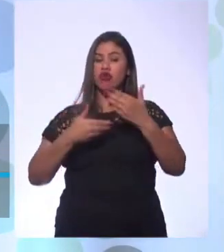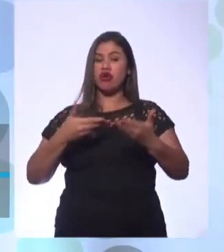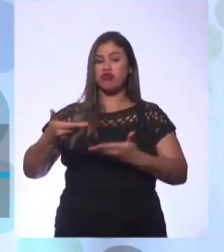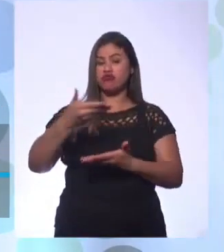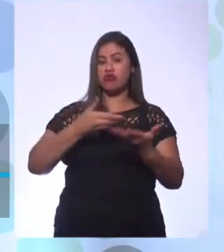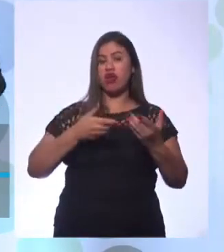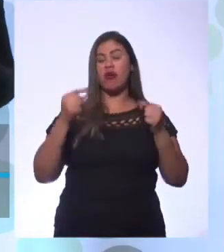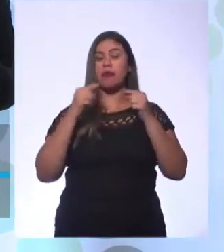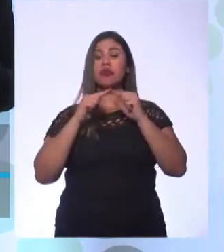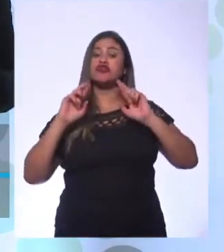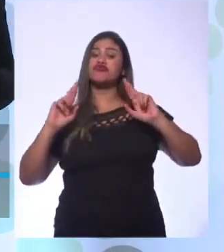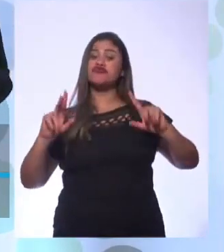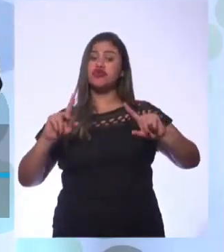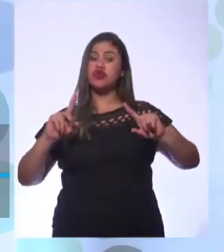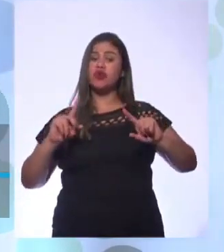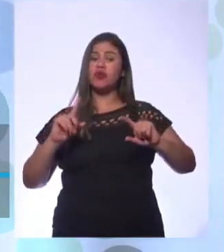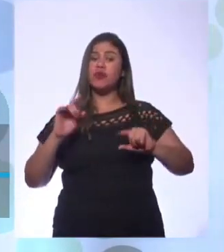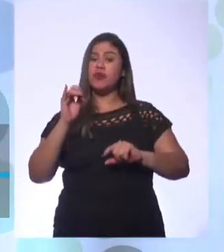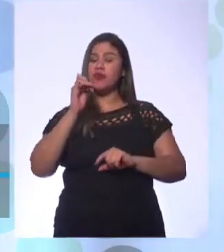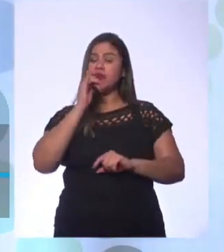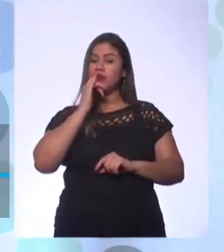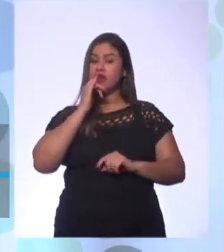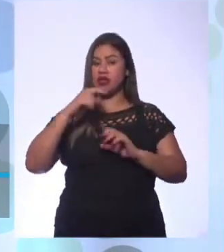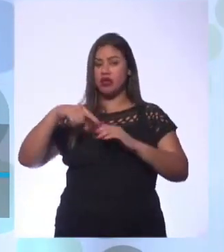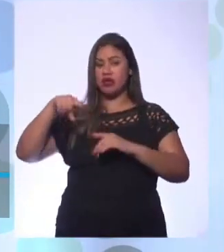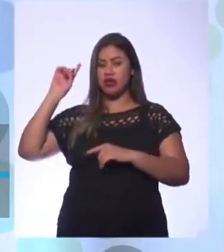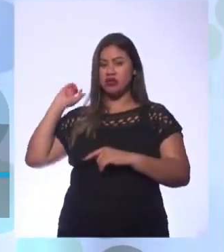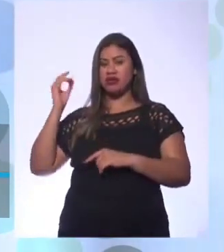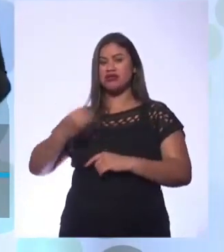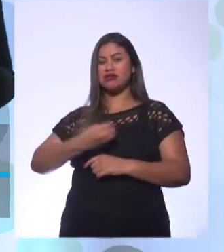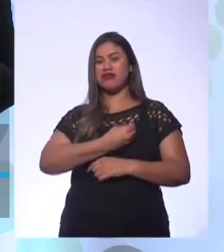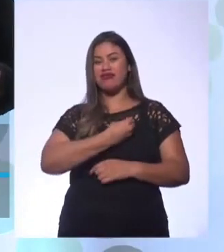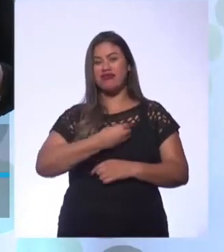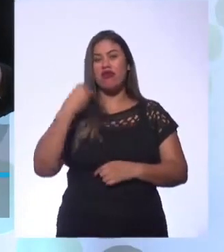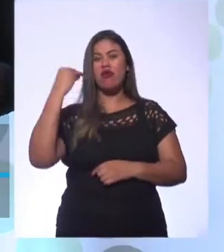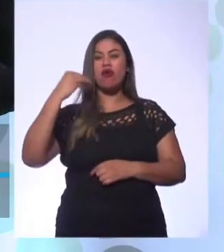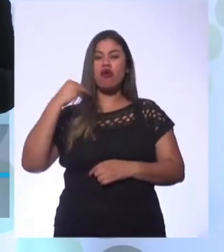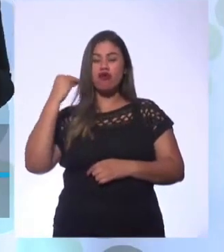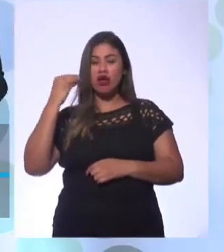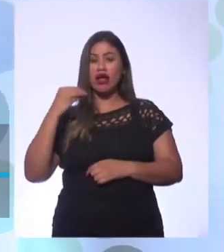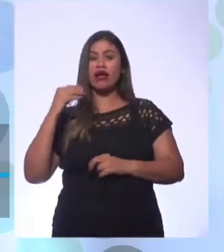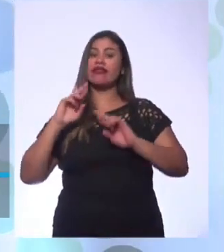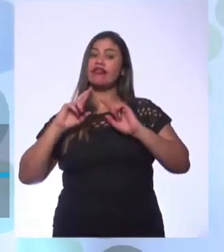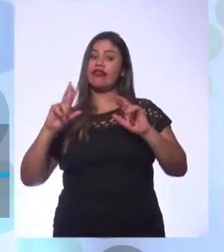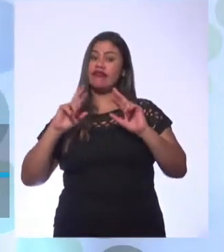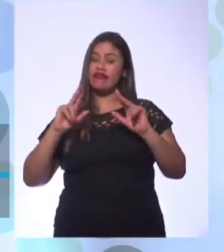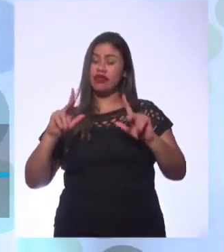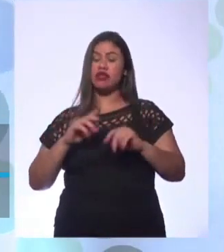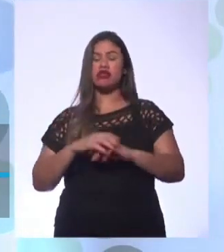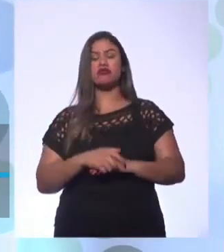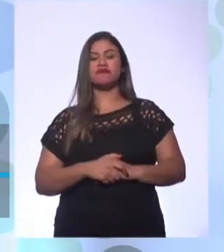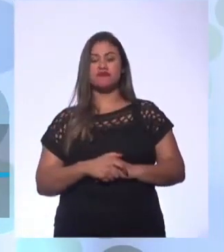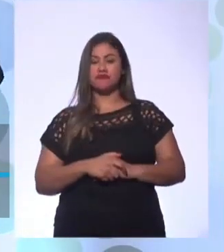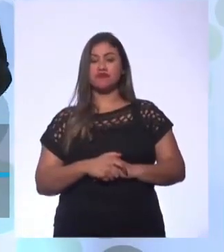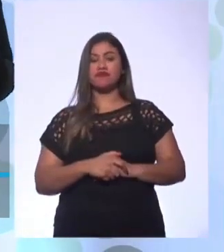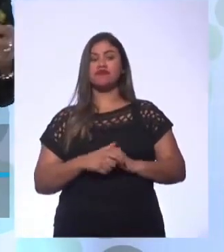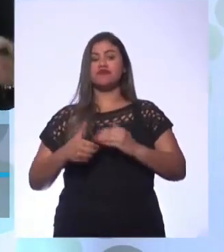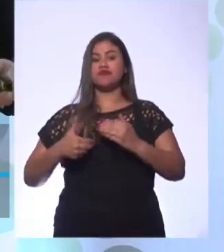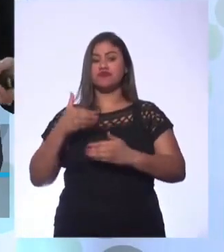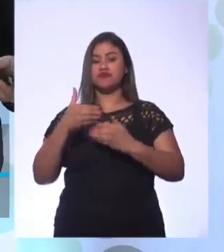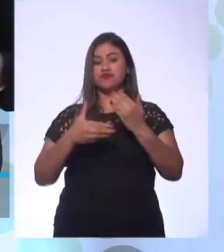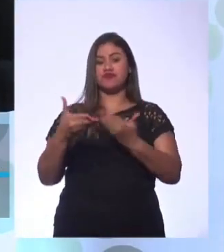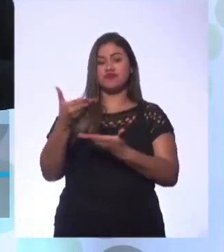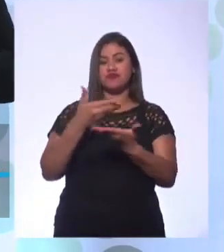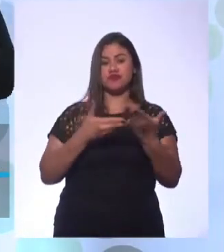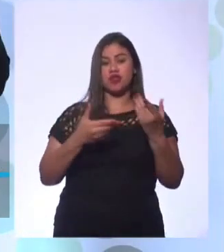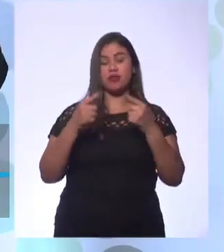pouco diferente já daquela noção anterior que a gente teve de vivência, que a gente teve de imersão, tá? O processo colaborativo é